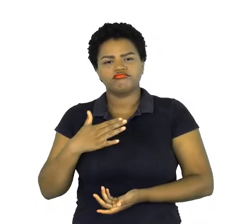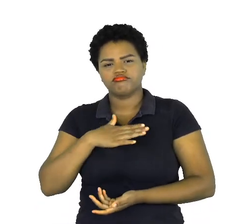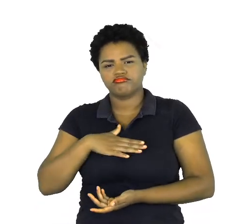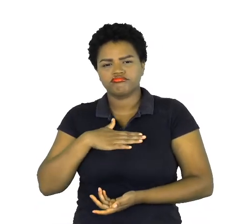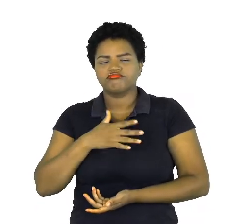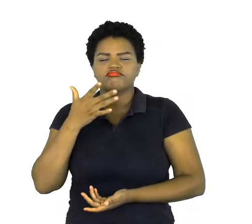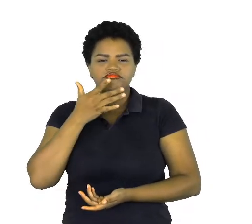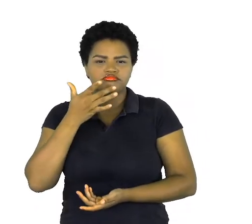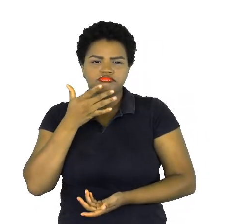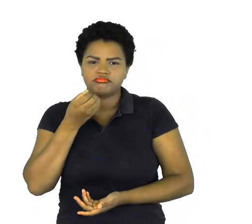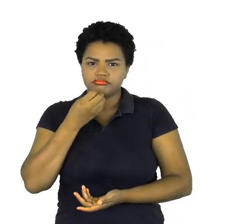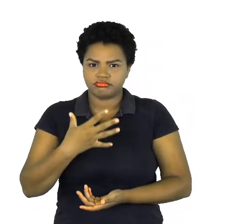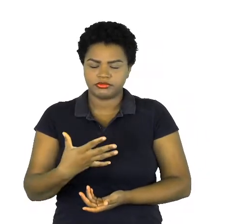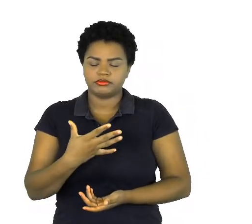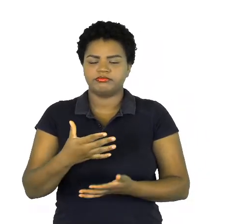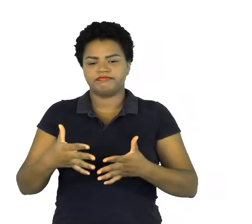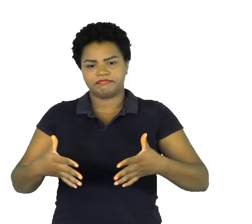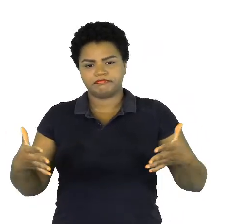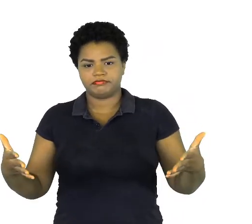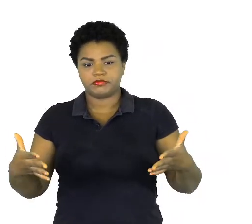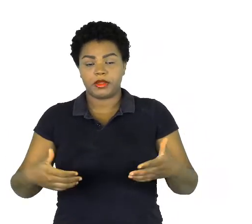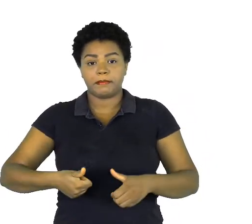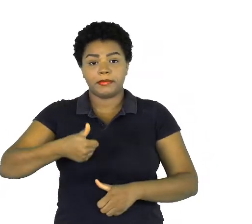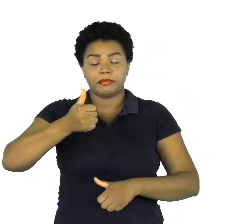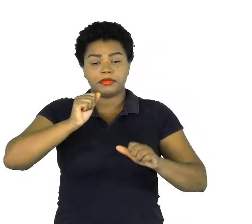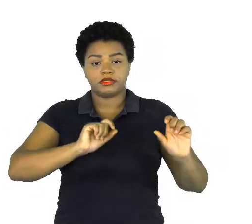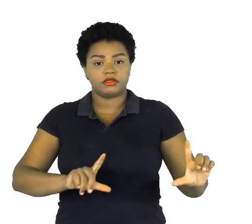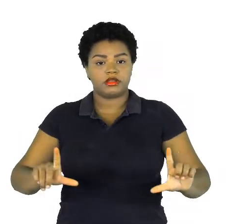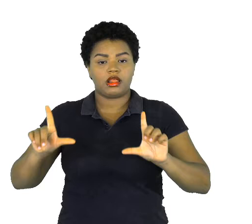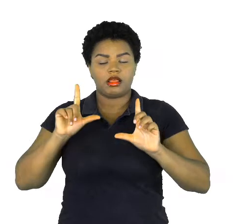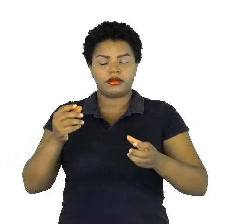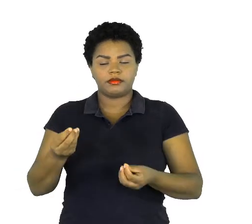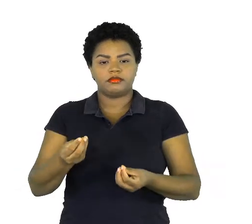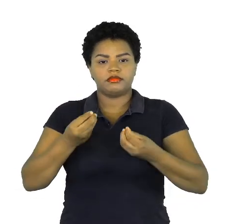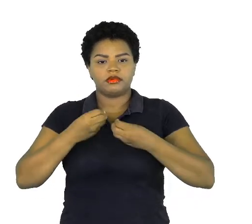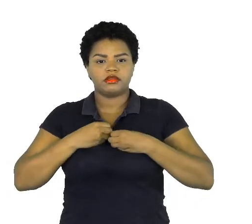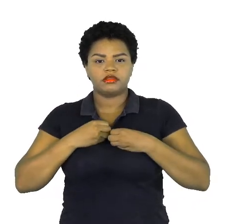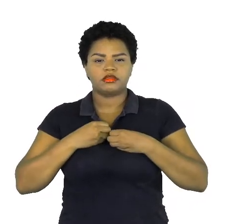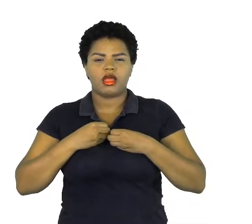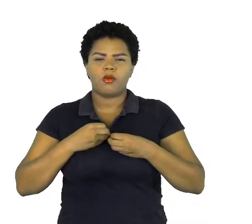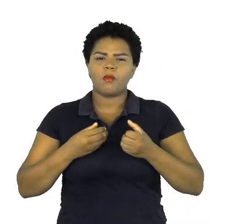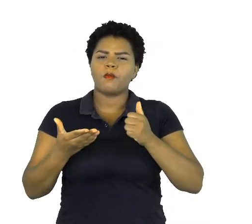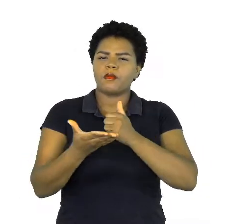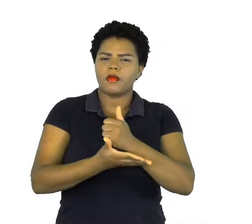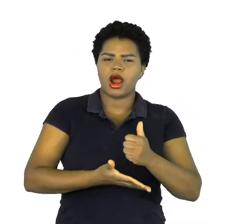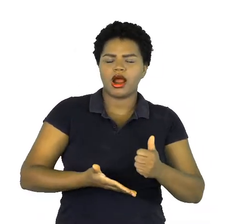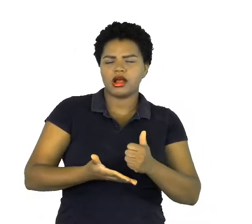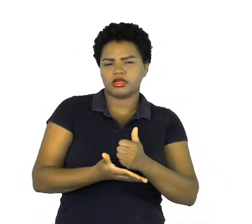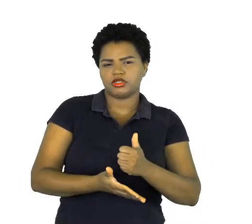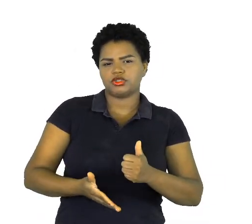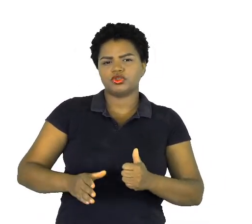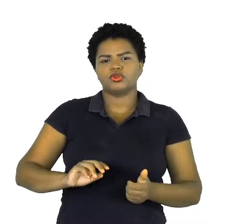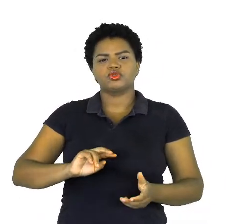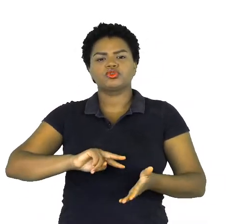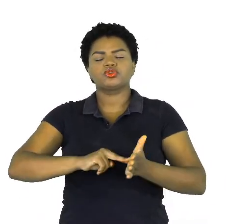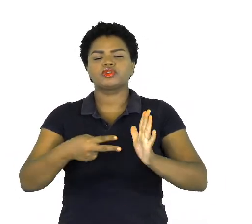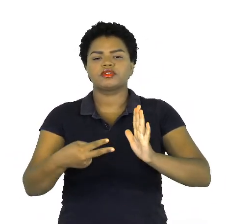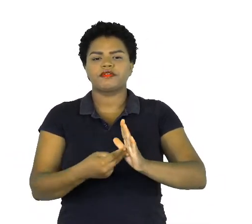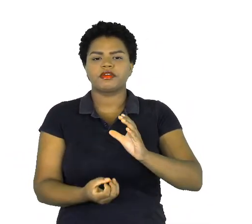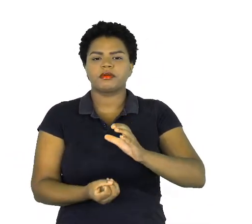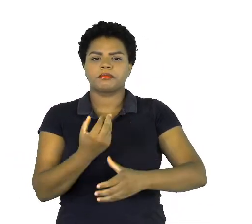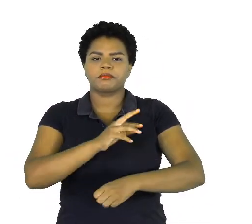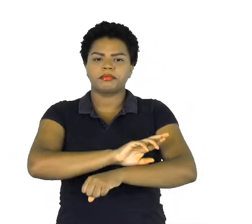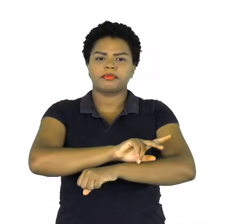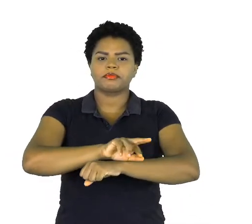uma noção do conceito e do que é a biodiversidade. É um conceito muito simples, que